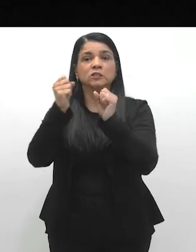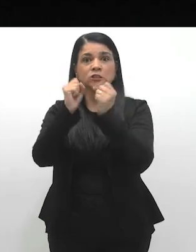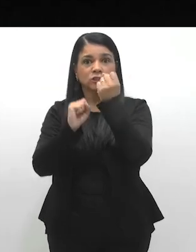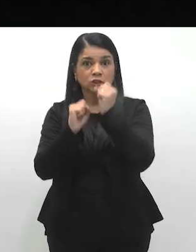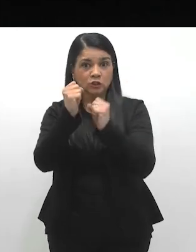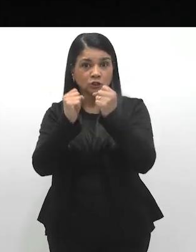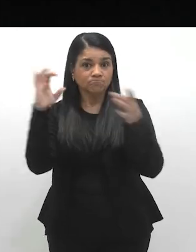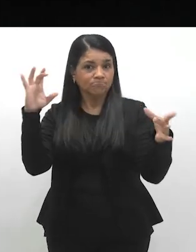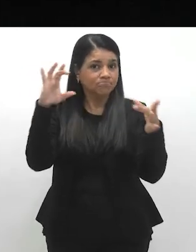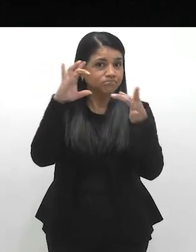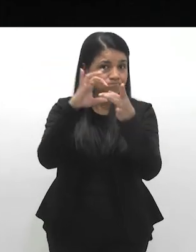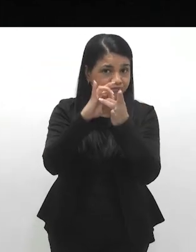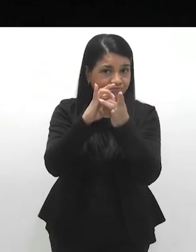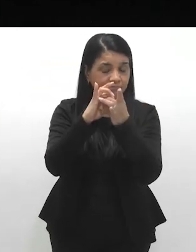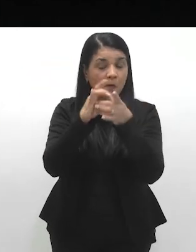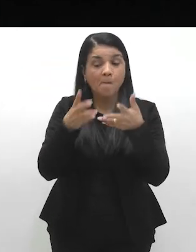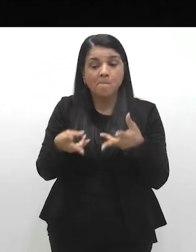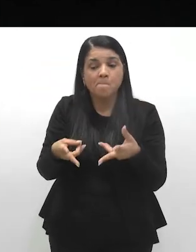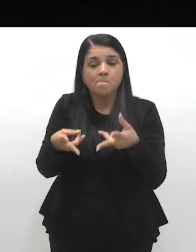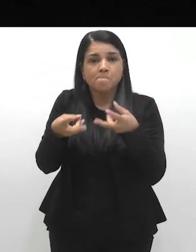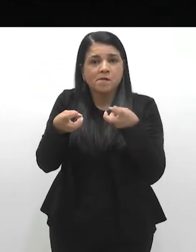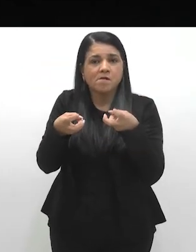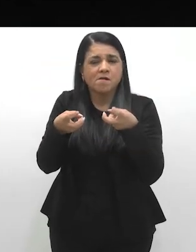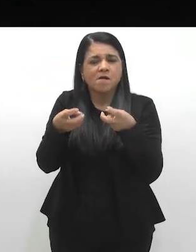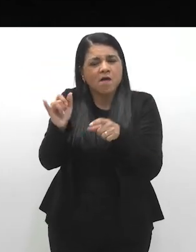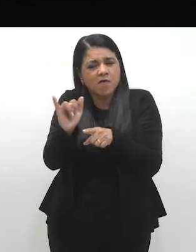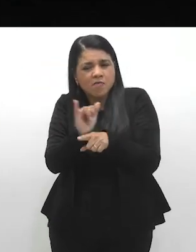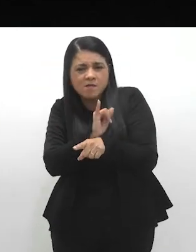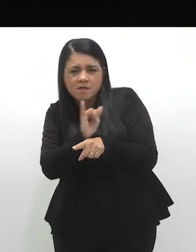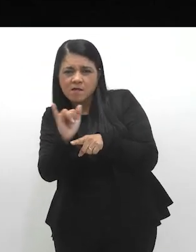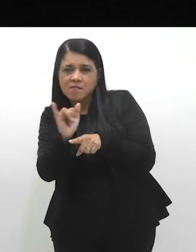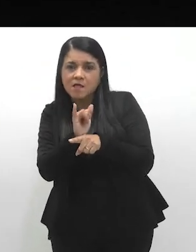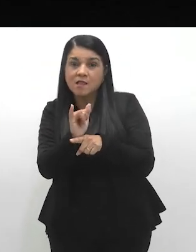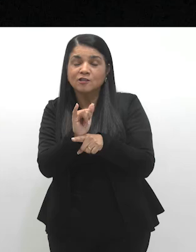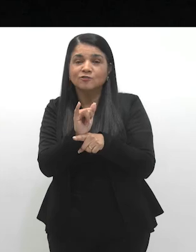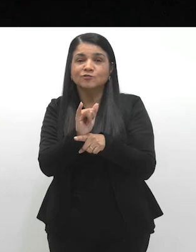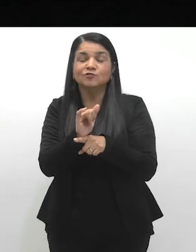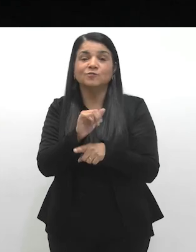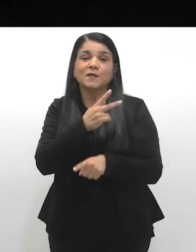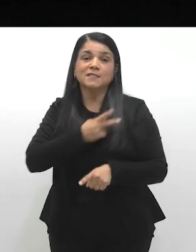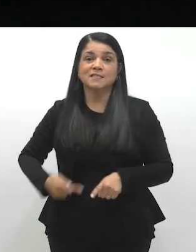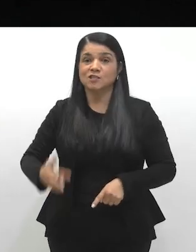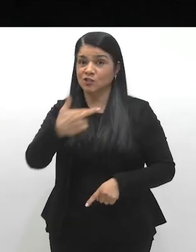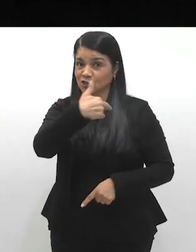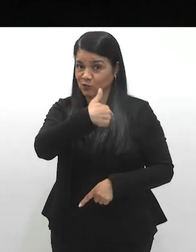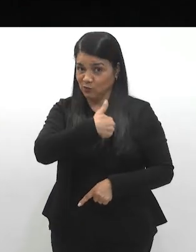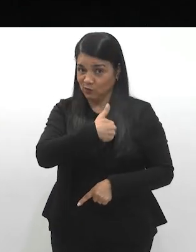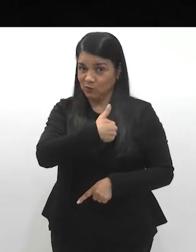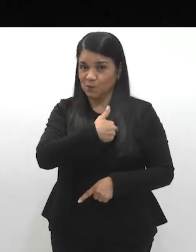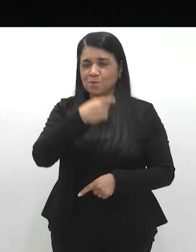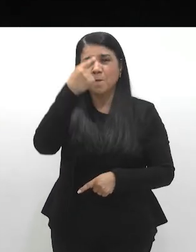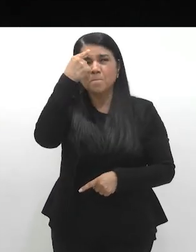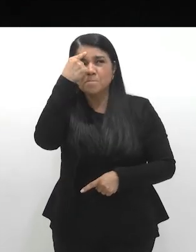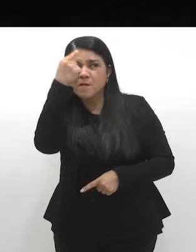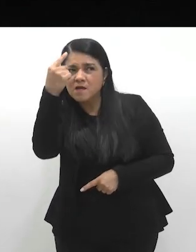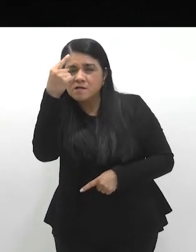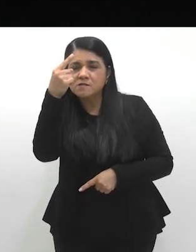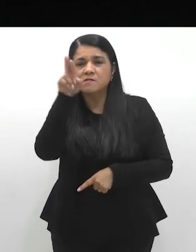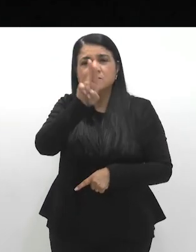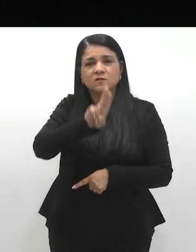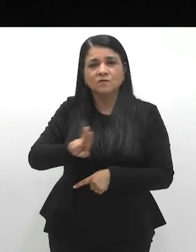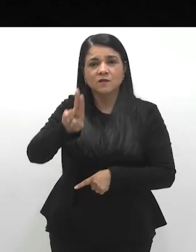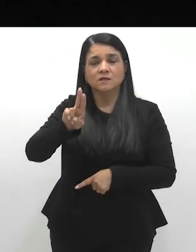desenvolvimento industrial também do país, há uma percepção muito estratégica de Getúlio Vargas, do qual começa a pensar